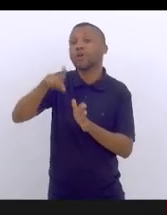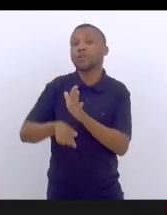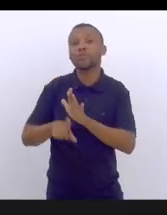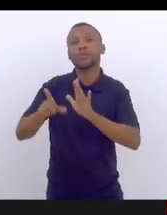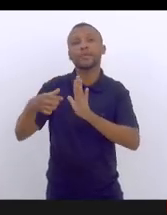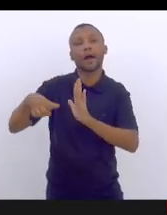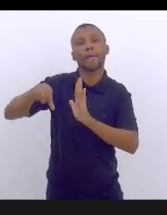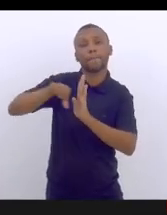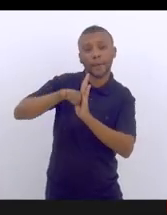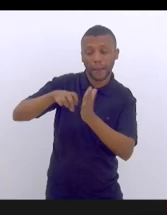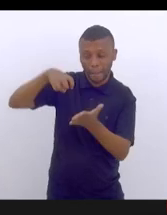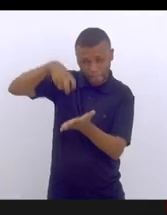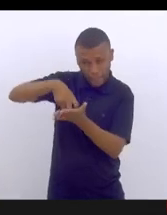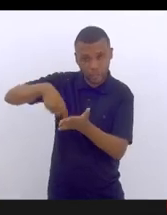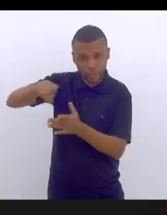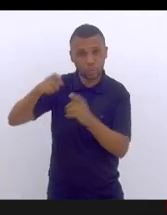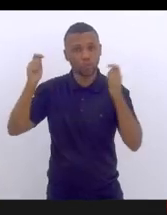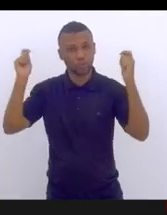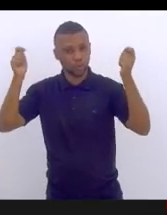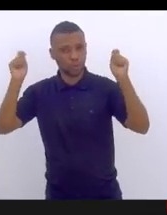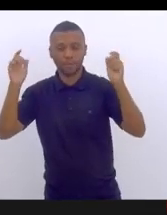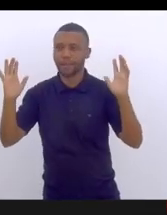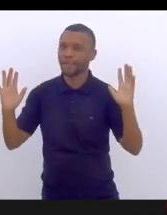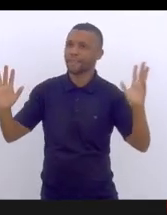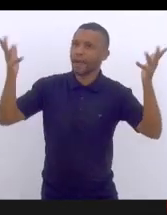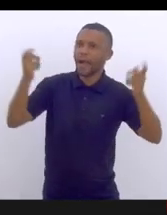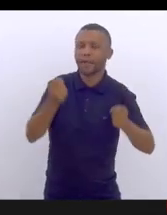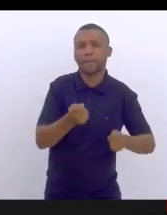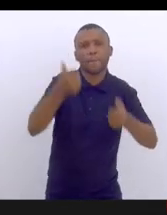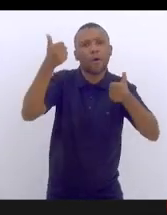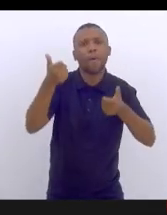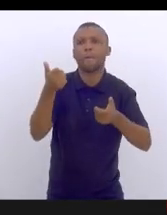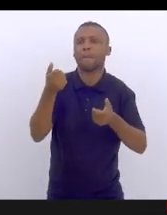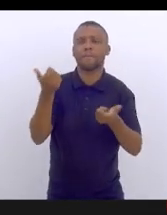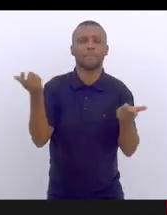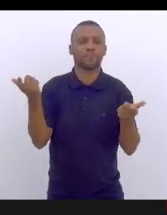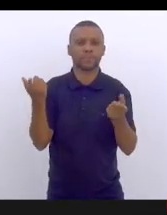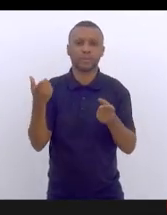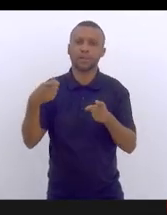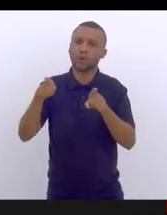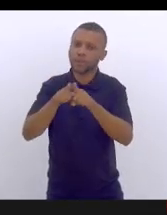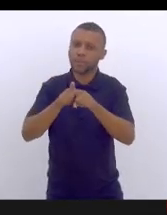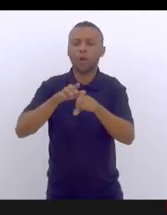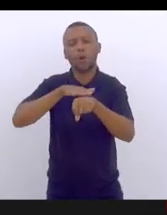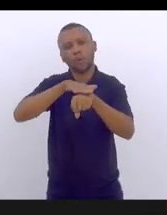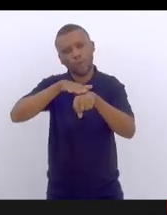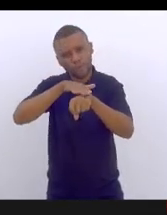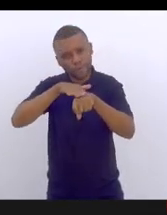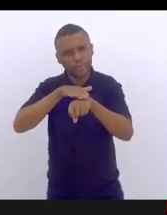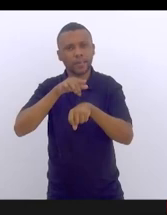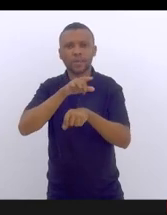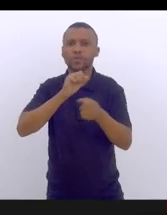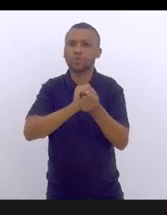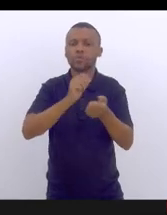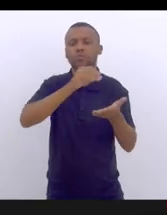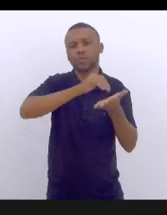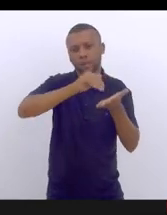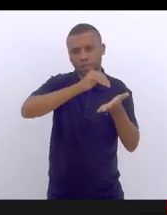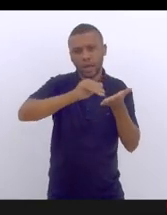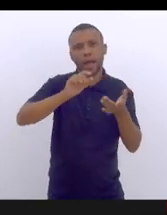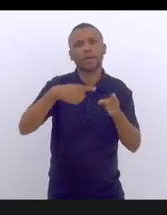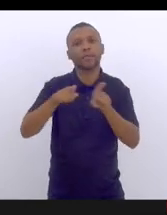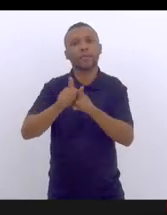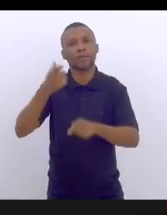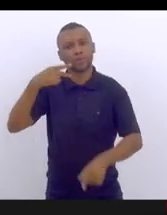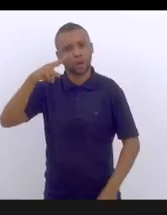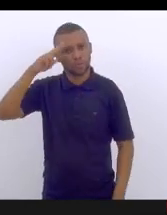Militar também é favorável. Eu falo isso porque eu conversei bastante com o nosso secretário e com o Coronel Fallhaber, que é o nosso